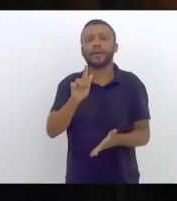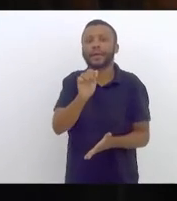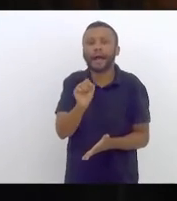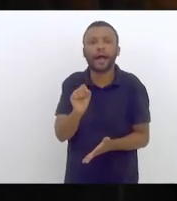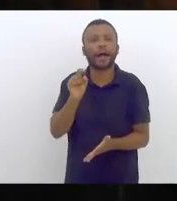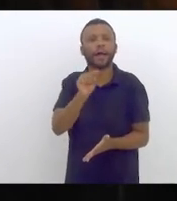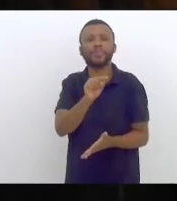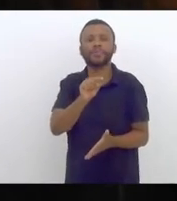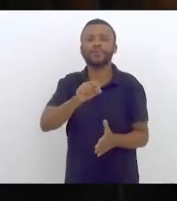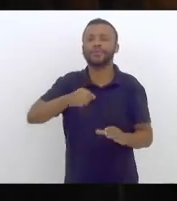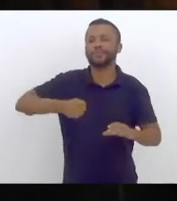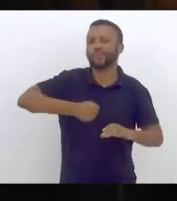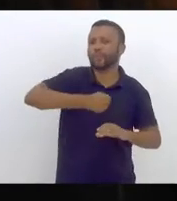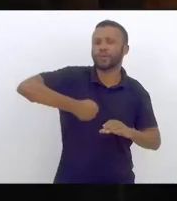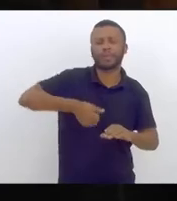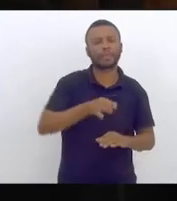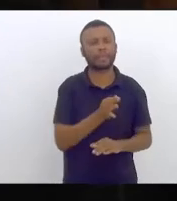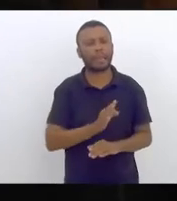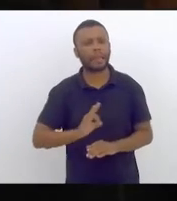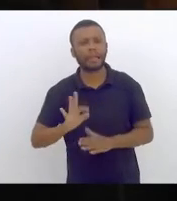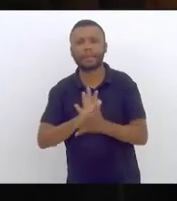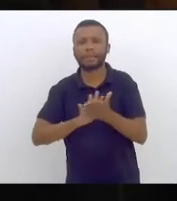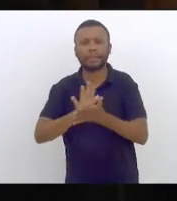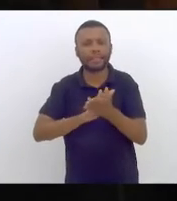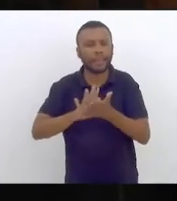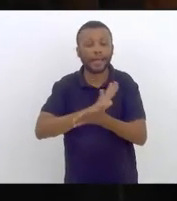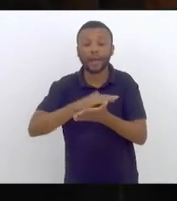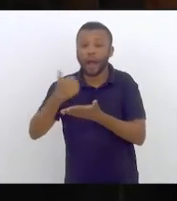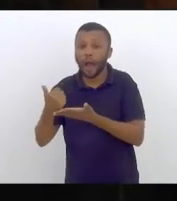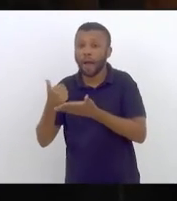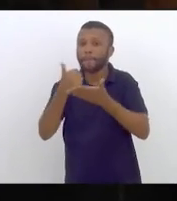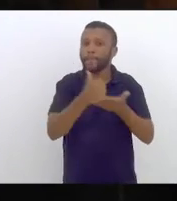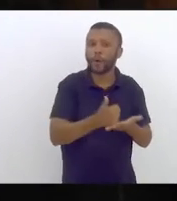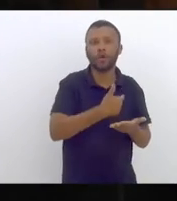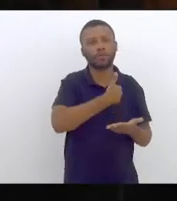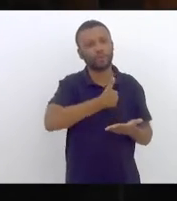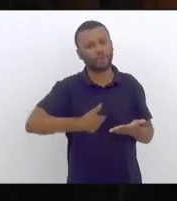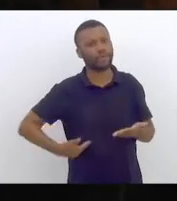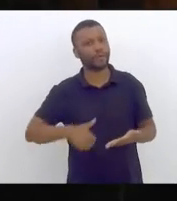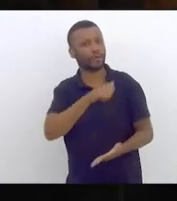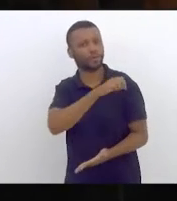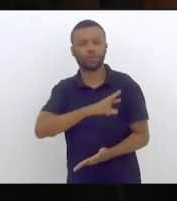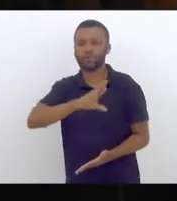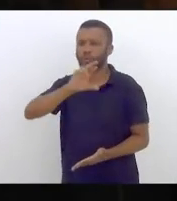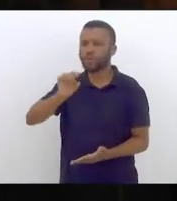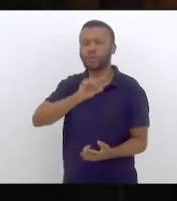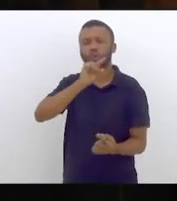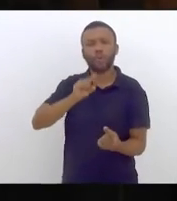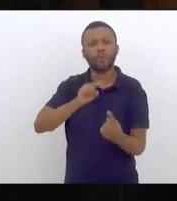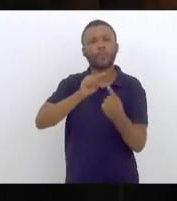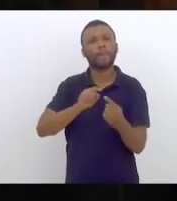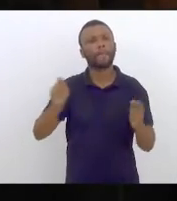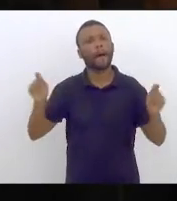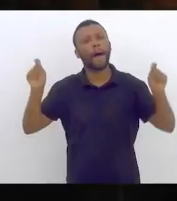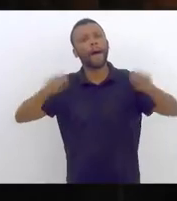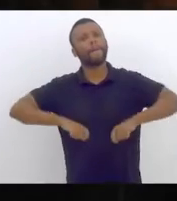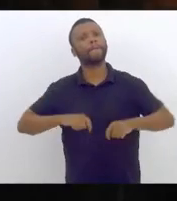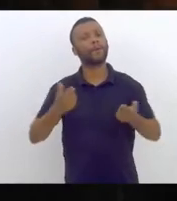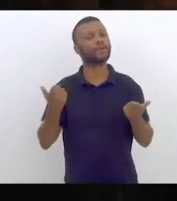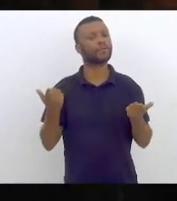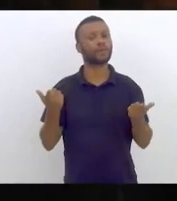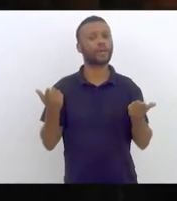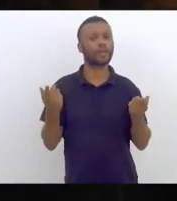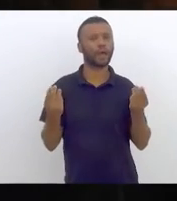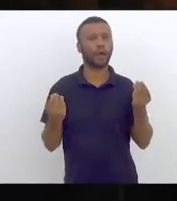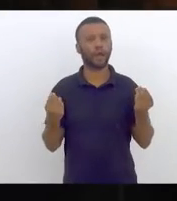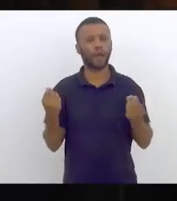para cozinhar, não têm qualquer apoio do governo do Estado para poder potencializar